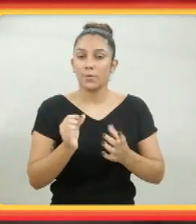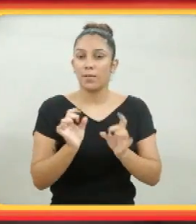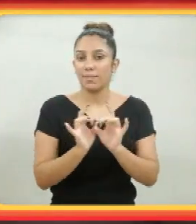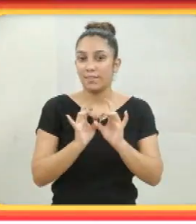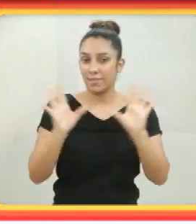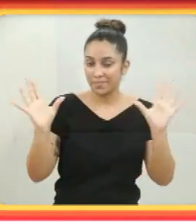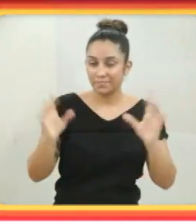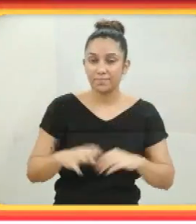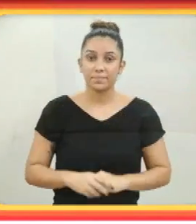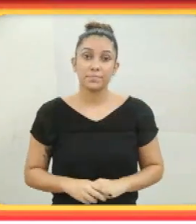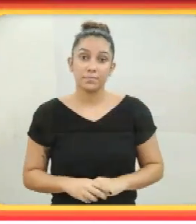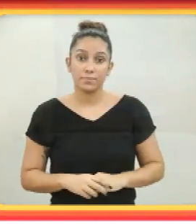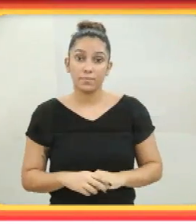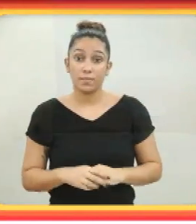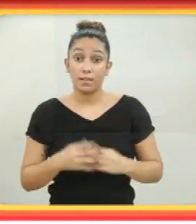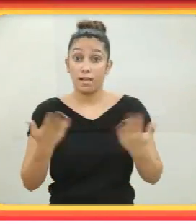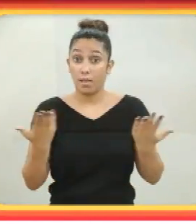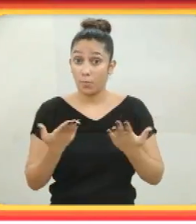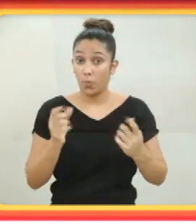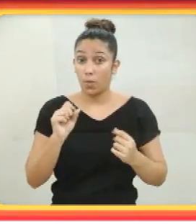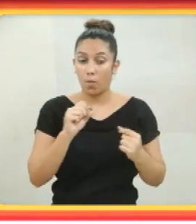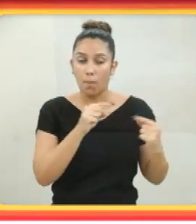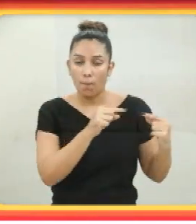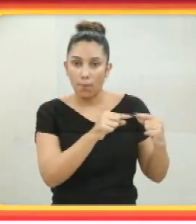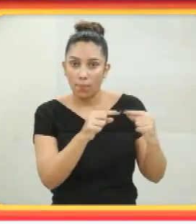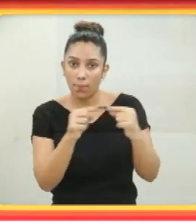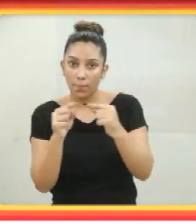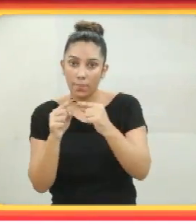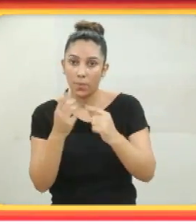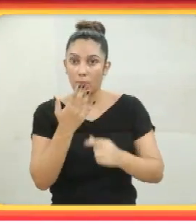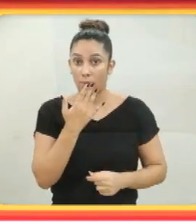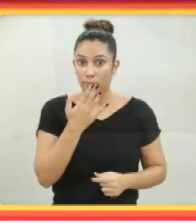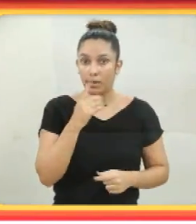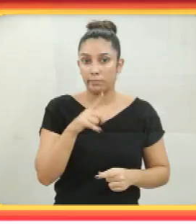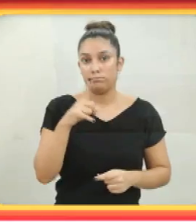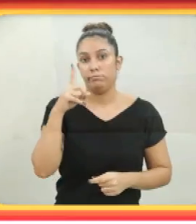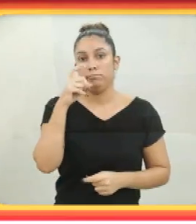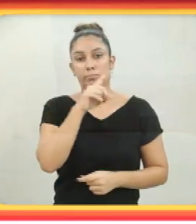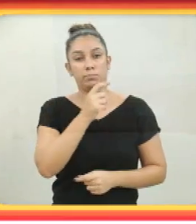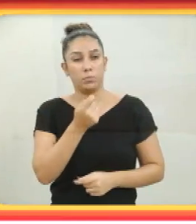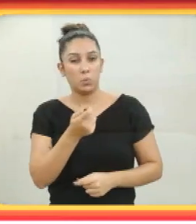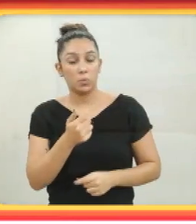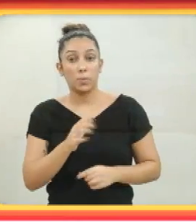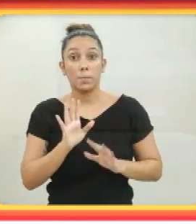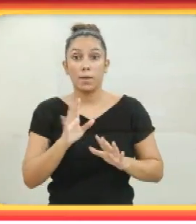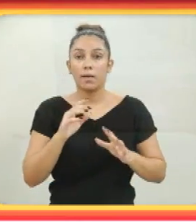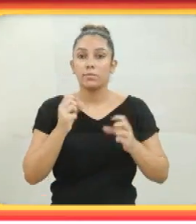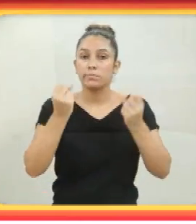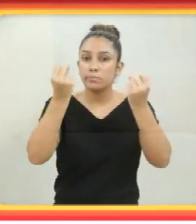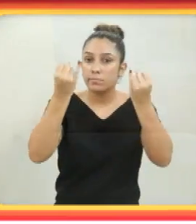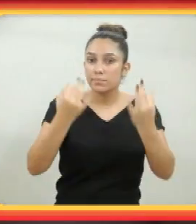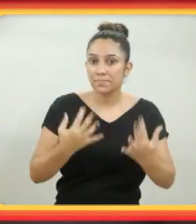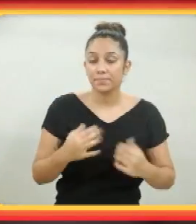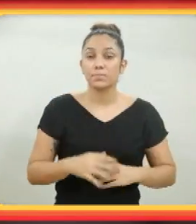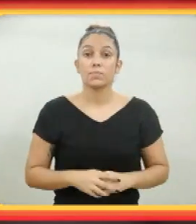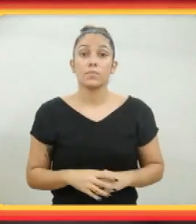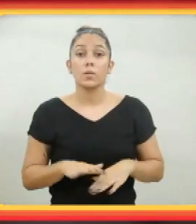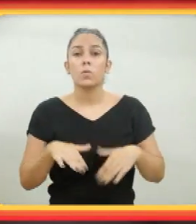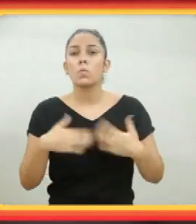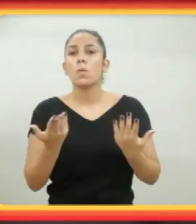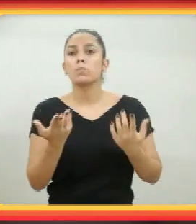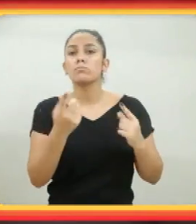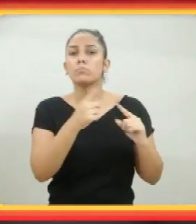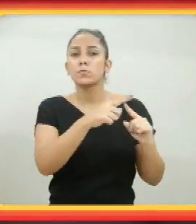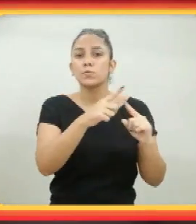é mais um trabalho de expressão livre. Agora, a combinação de cores é um